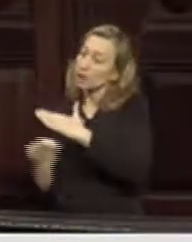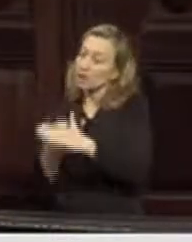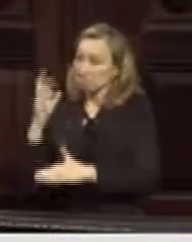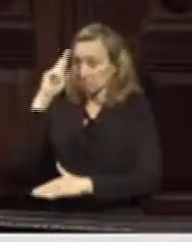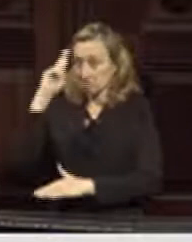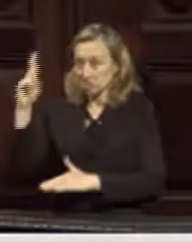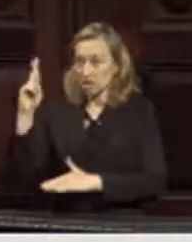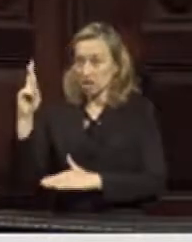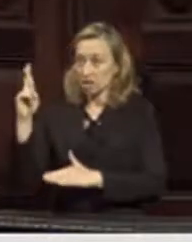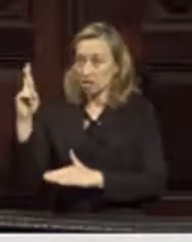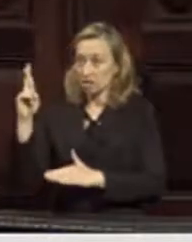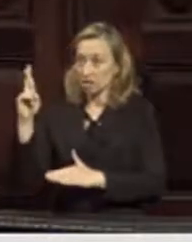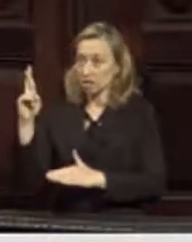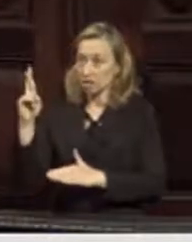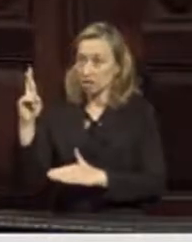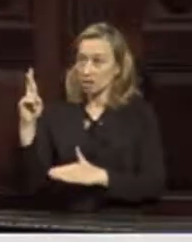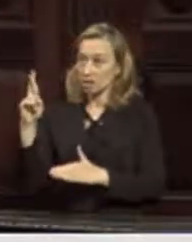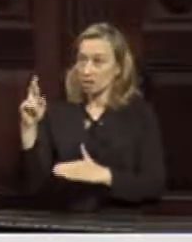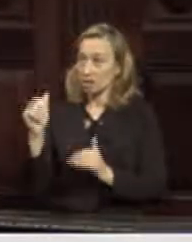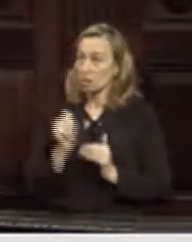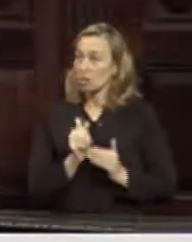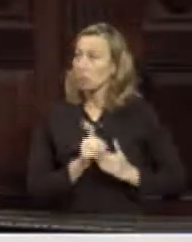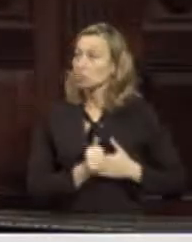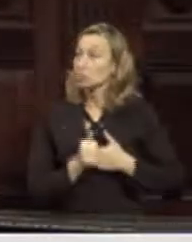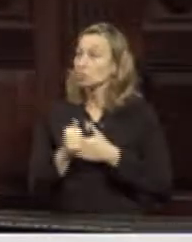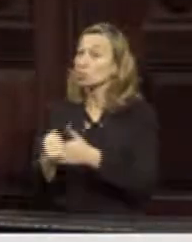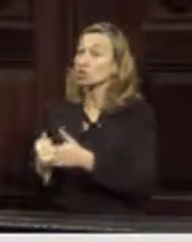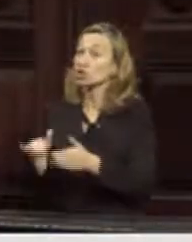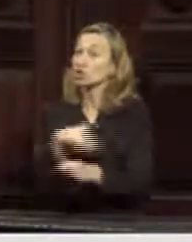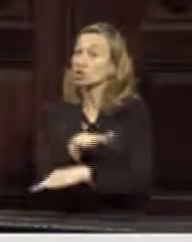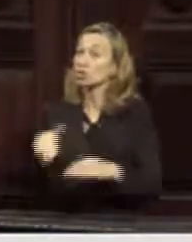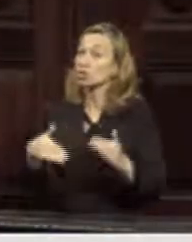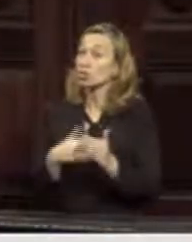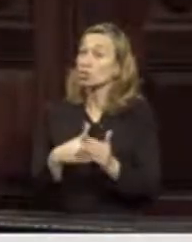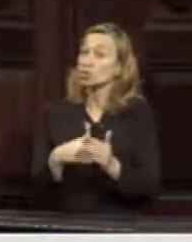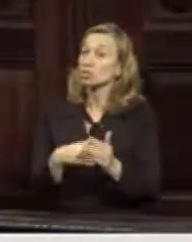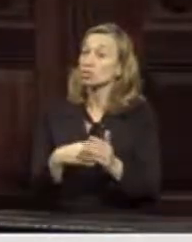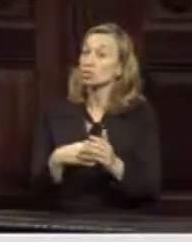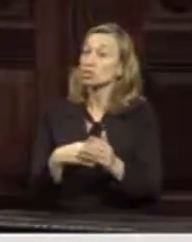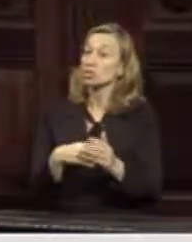conduzem todos os meios de comunicação no nosso estado e no nosso país.